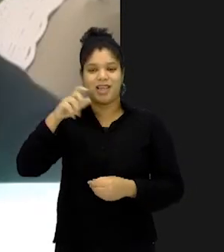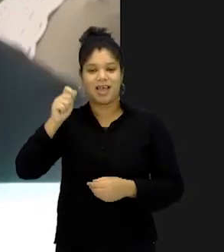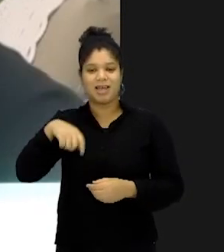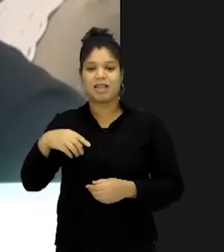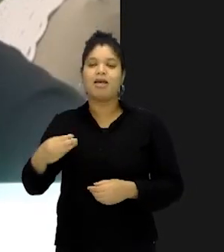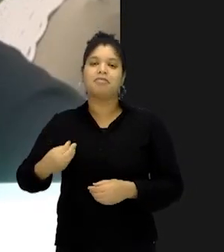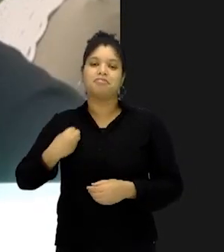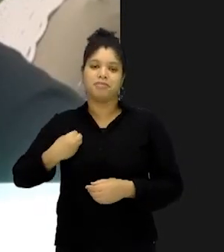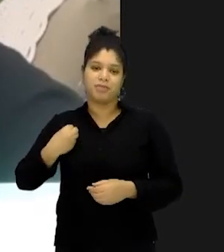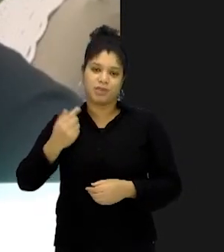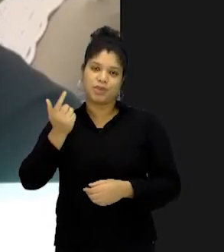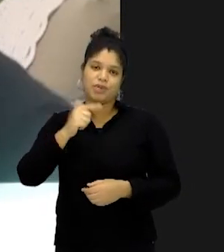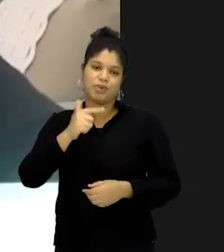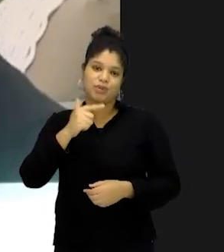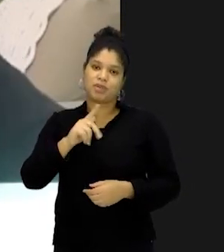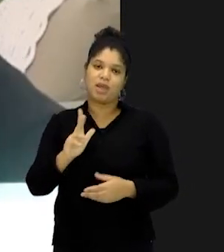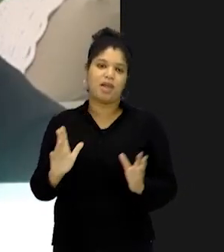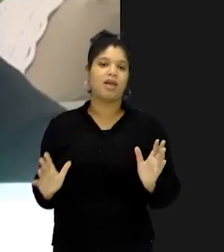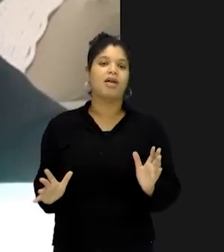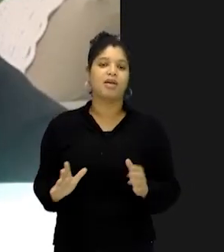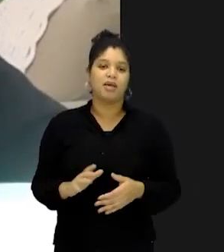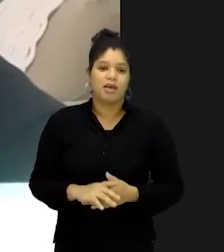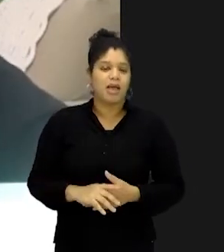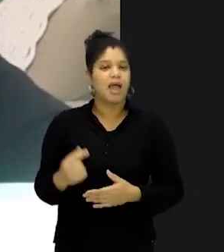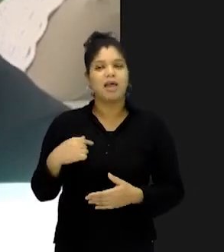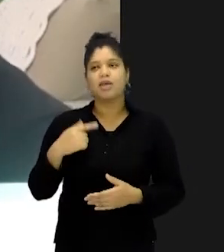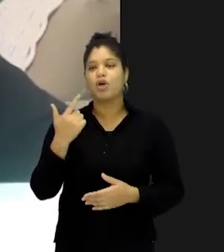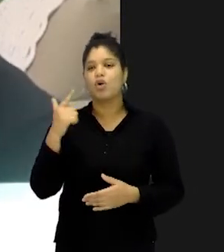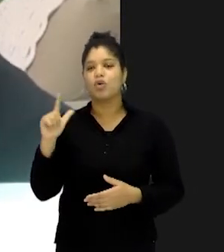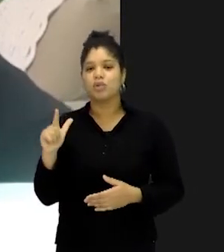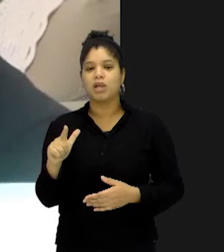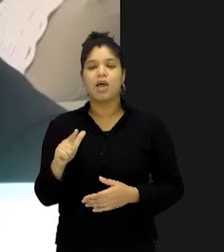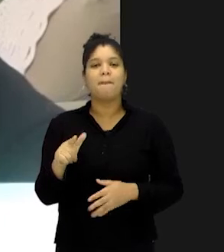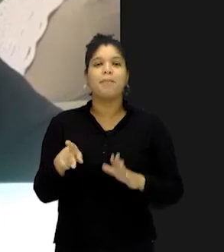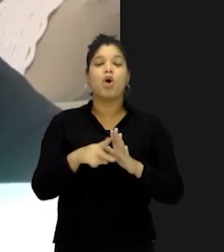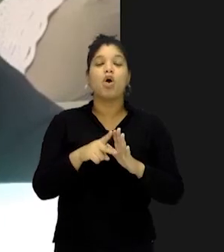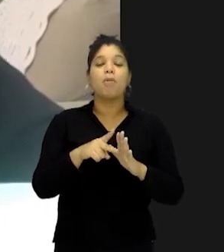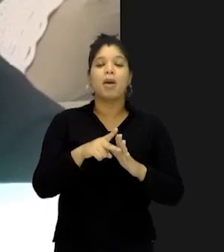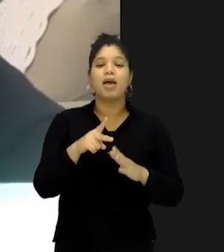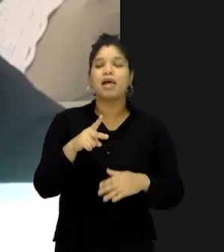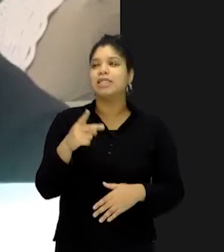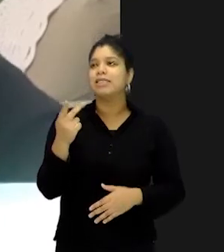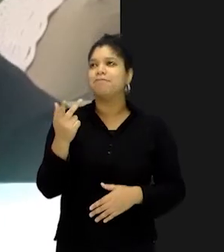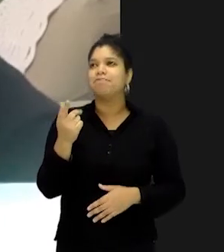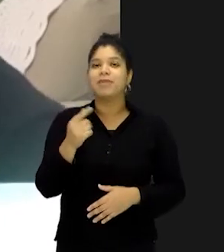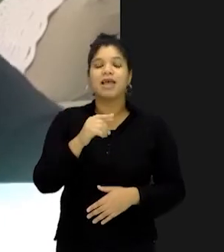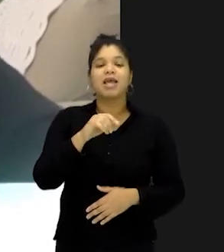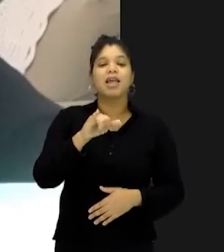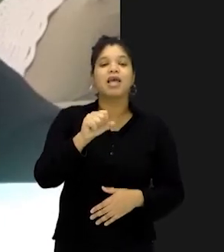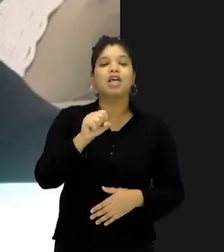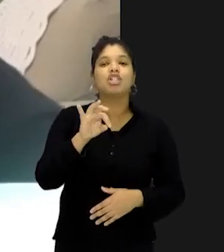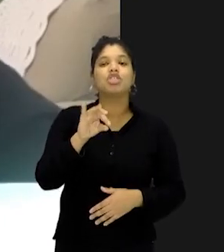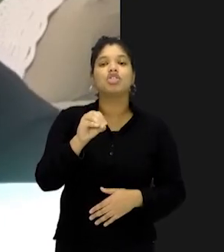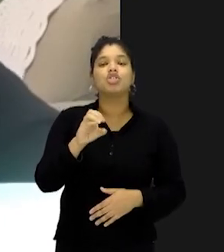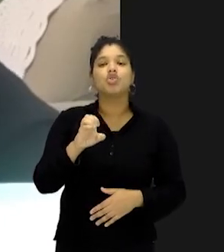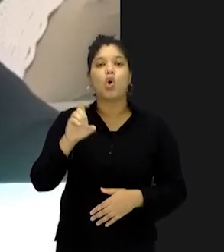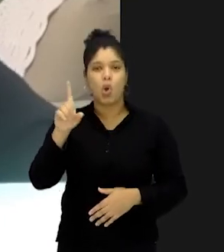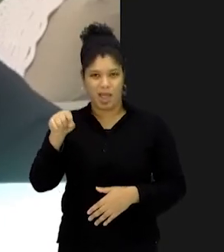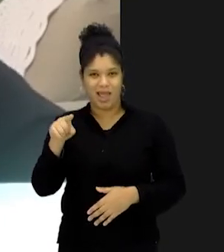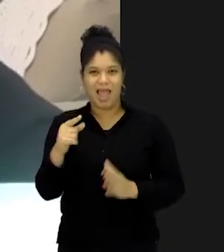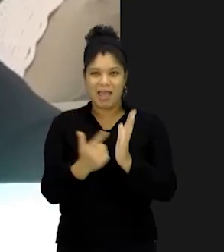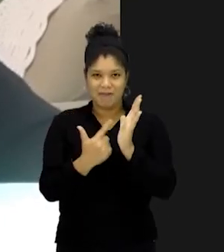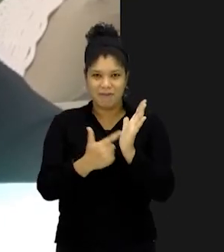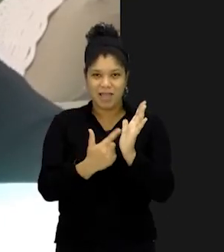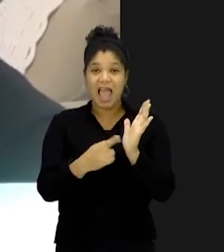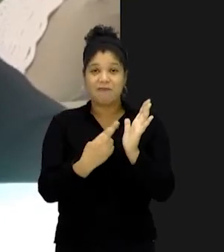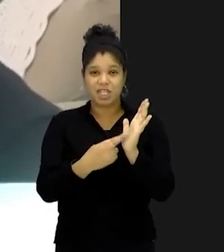sobreviver. E dali para frente aí eu fui para Isto É, fui trabalhando com relativamente. Aí dali para frente